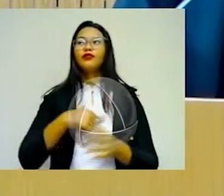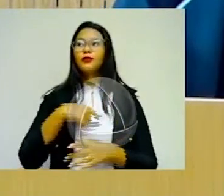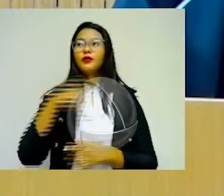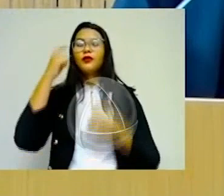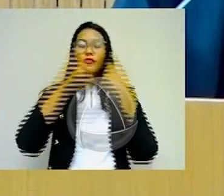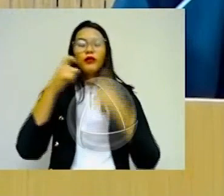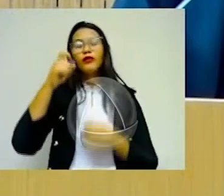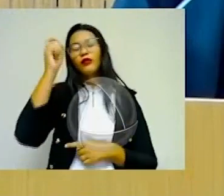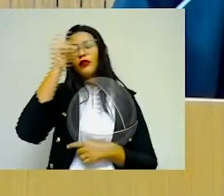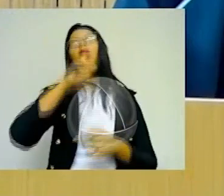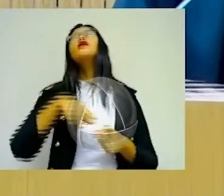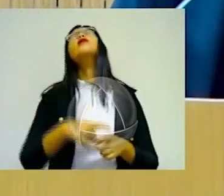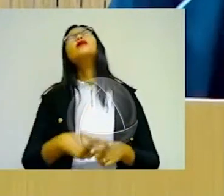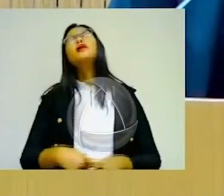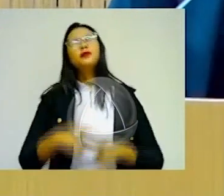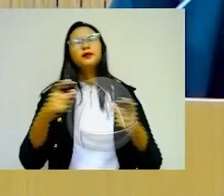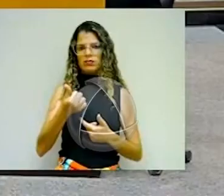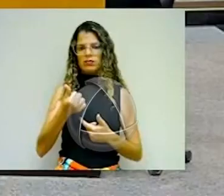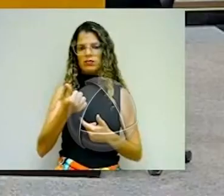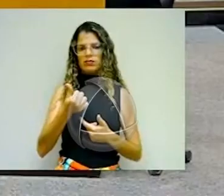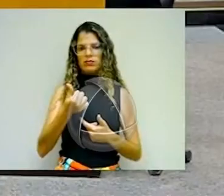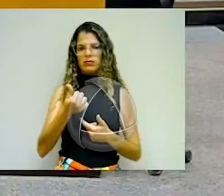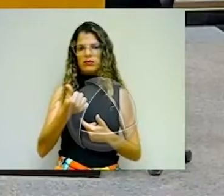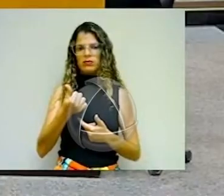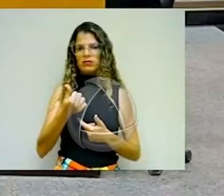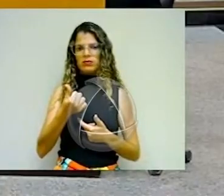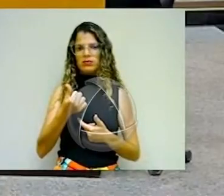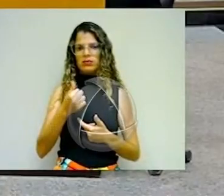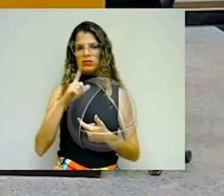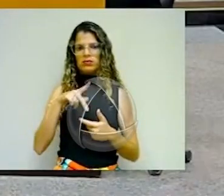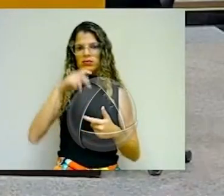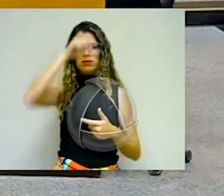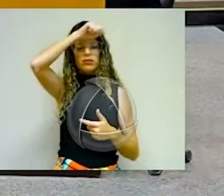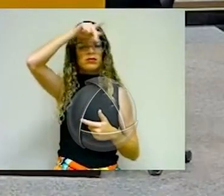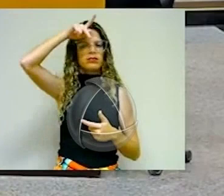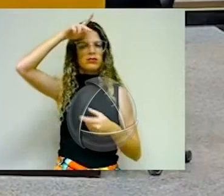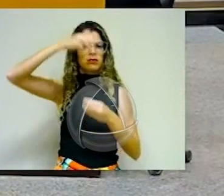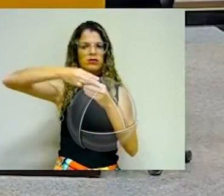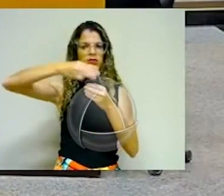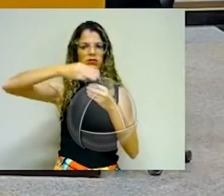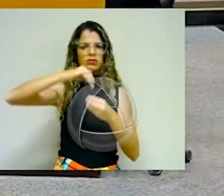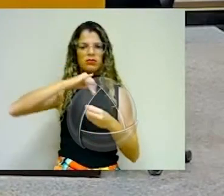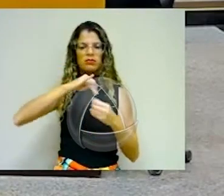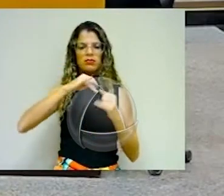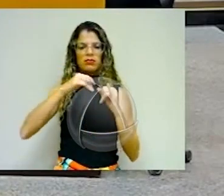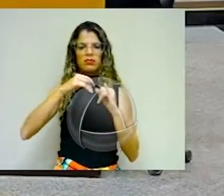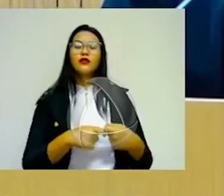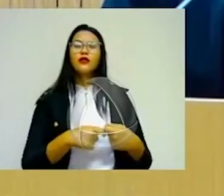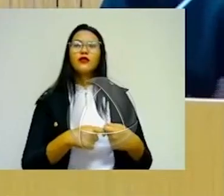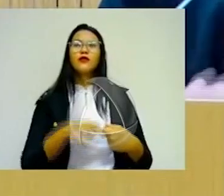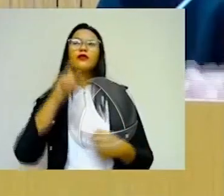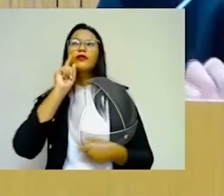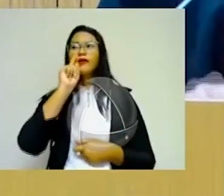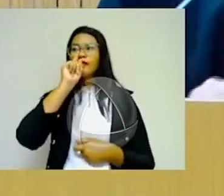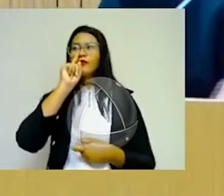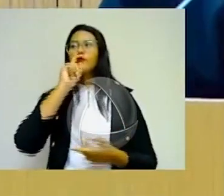quando chega a esse ponto, se mostra que o nível de preocupação tem que ser maior. Para Bandeira de Melo, o que acontece em Canindé é um reflexo de que a